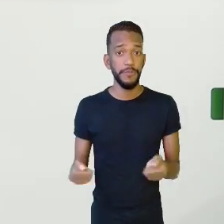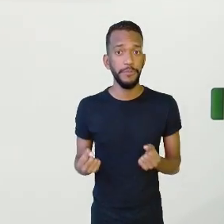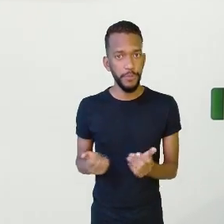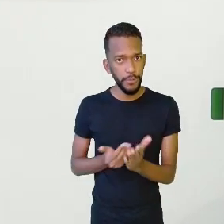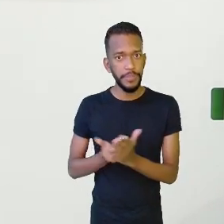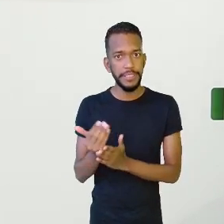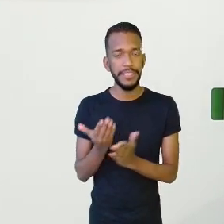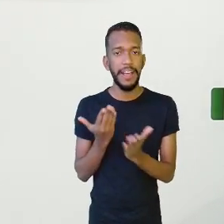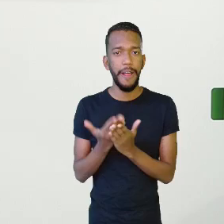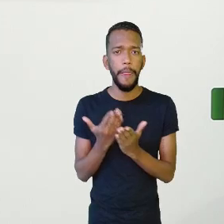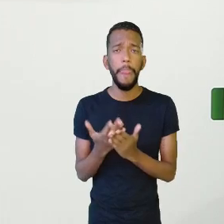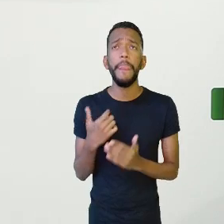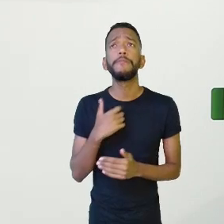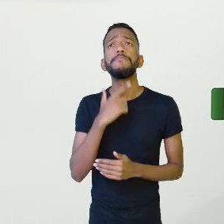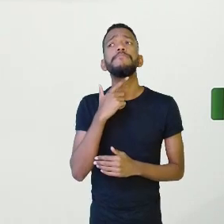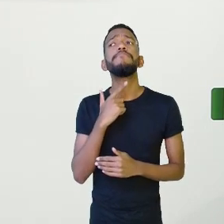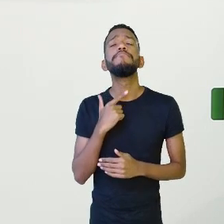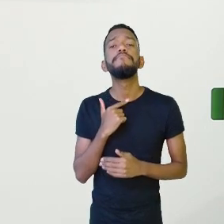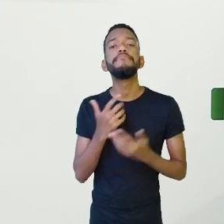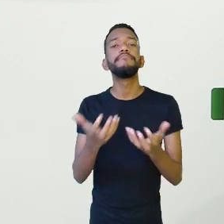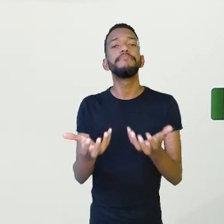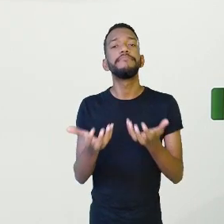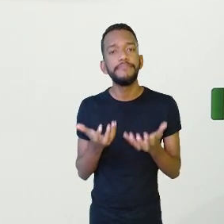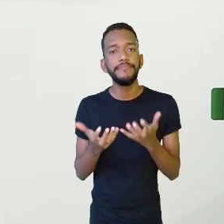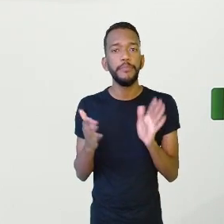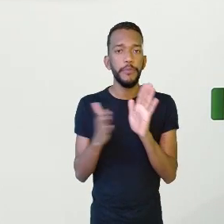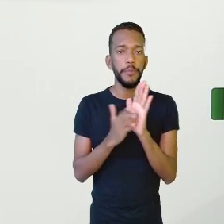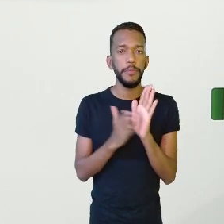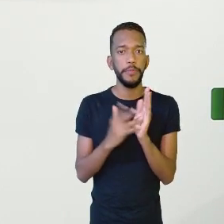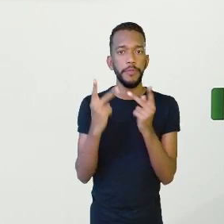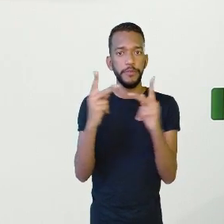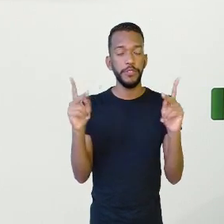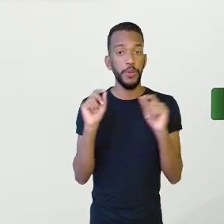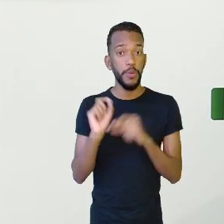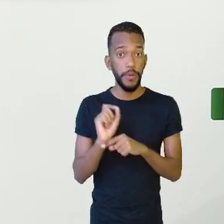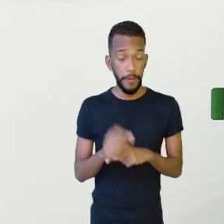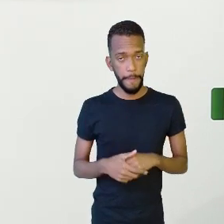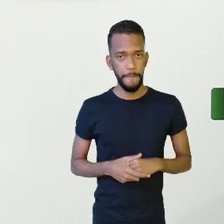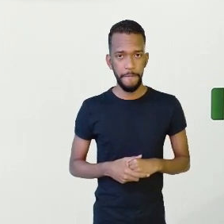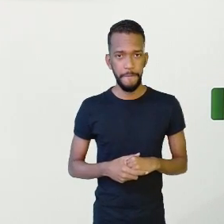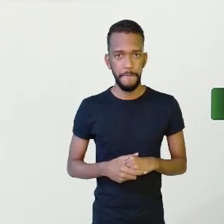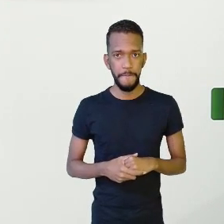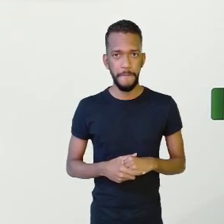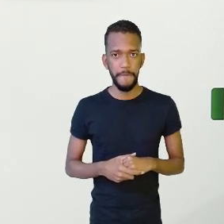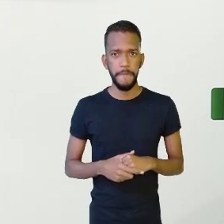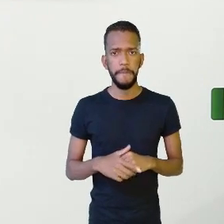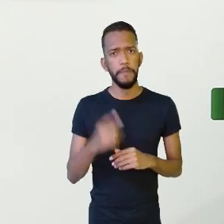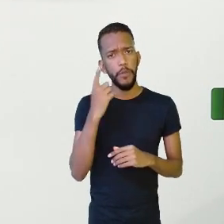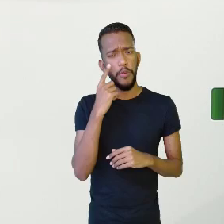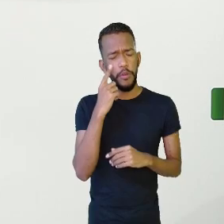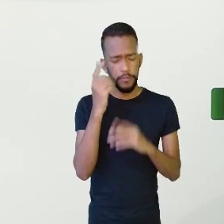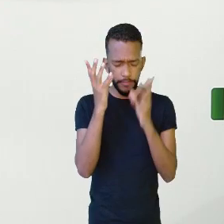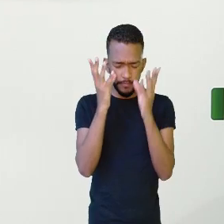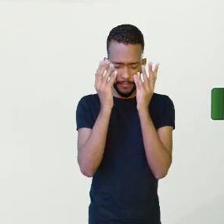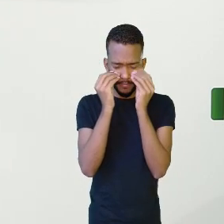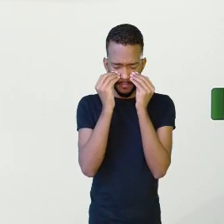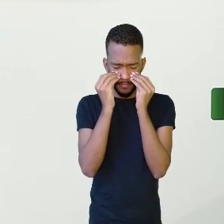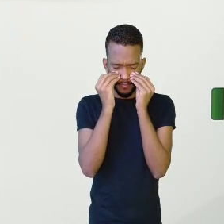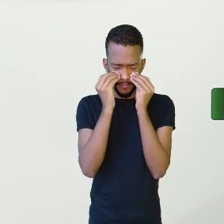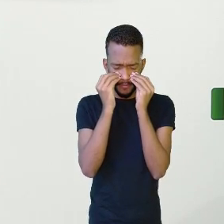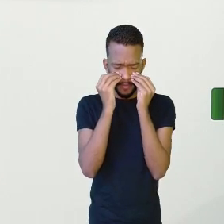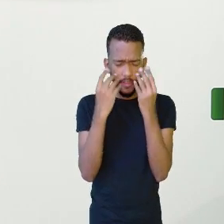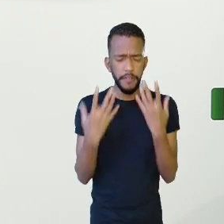eu gostaria de propor a vocês uma coisa, tá? Fechem os olhos E